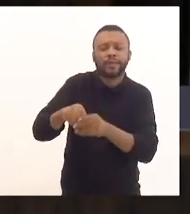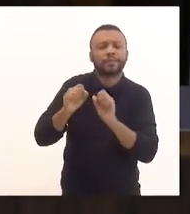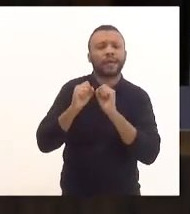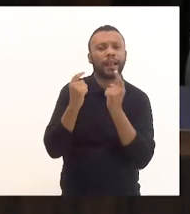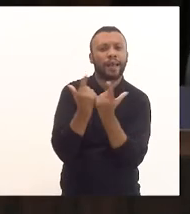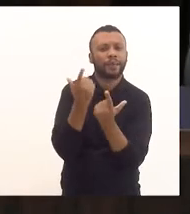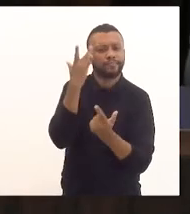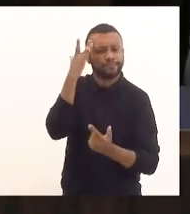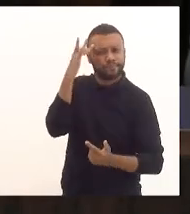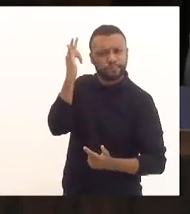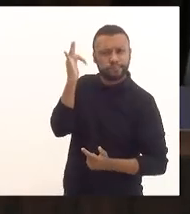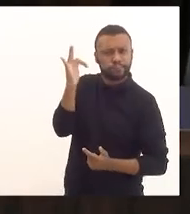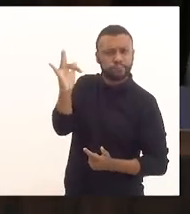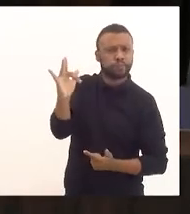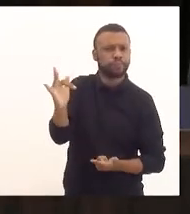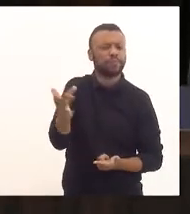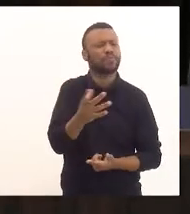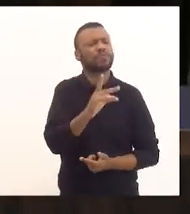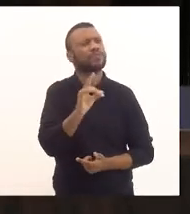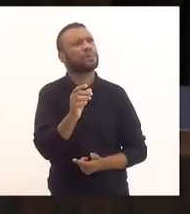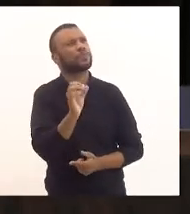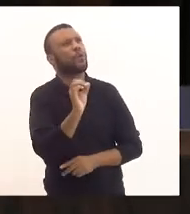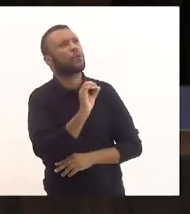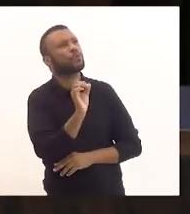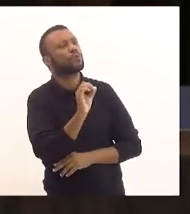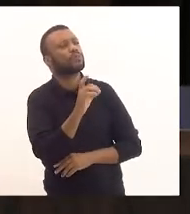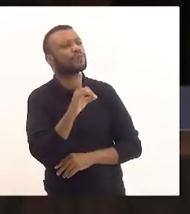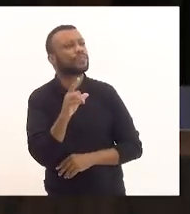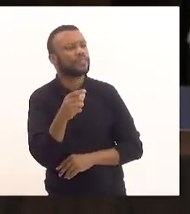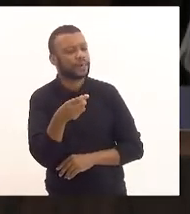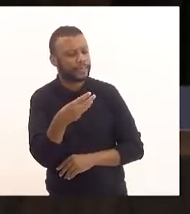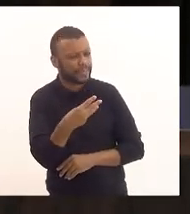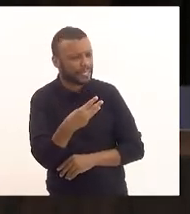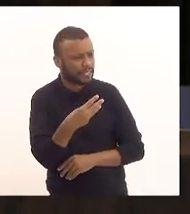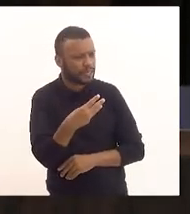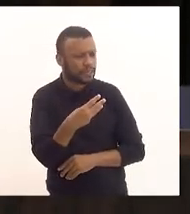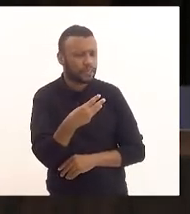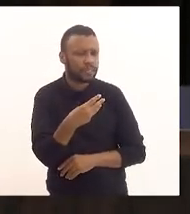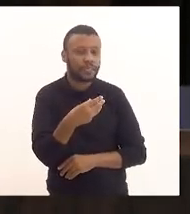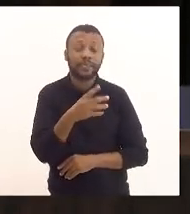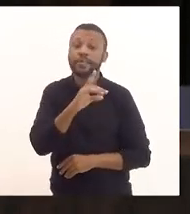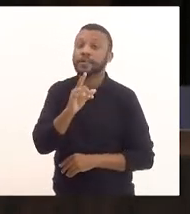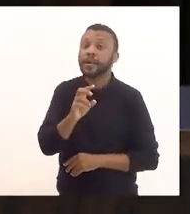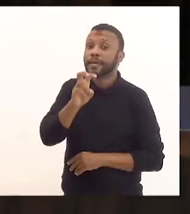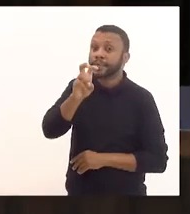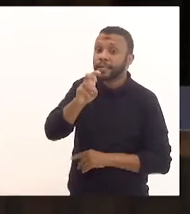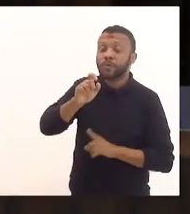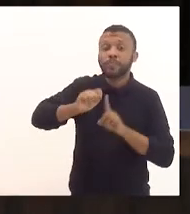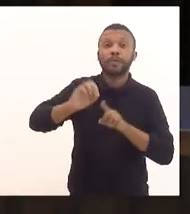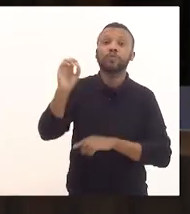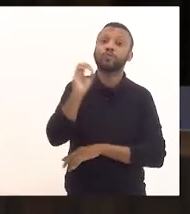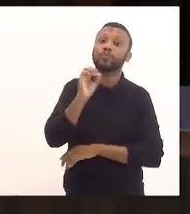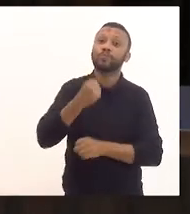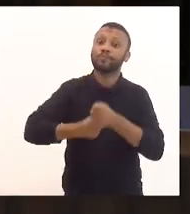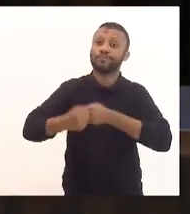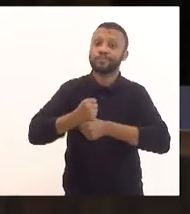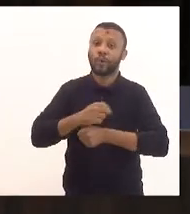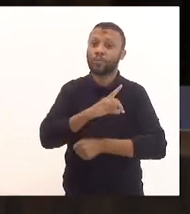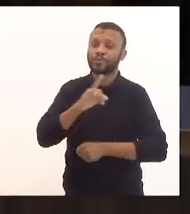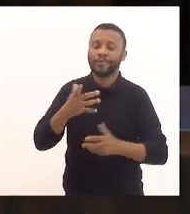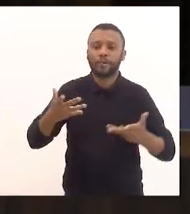passamos dia quando é de outubro eu tô três já cinco de Outubro do ano passado um dia